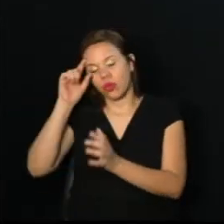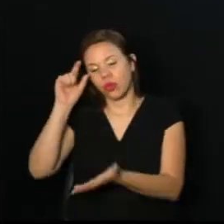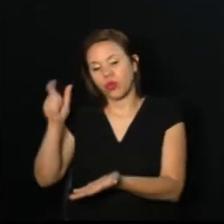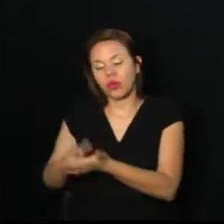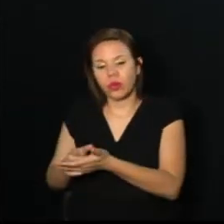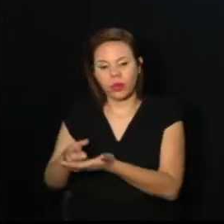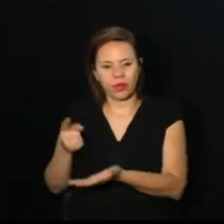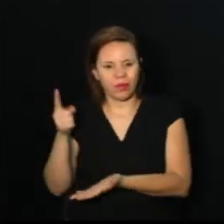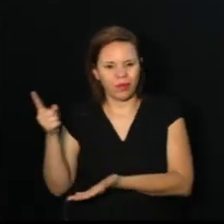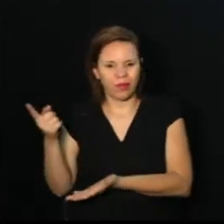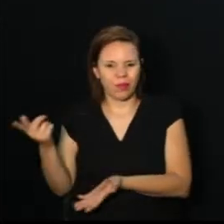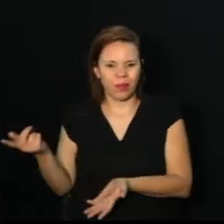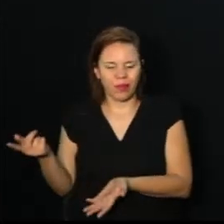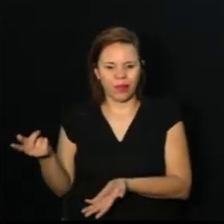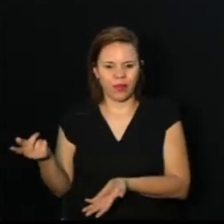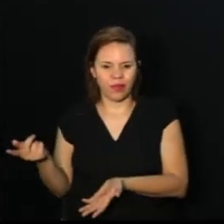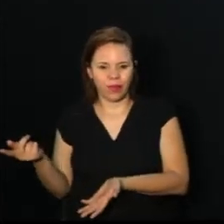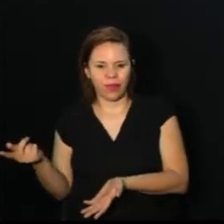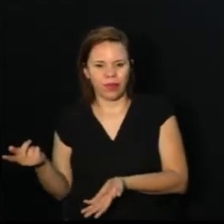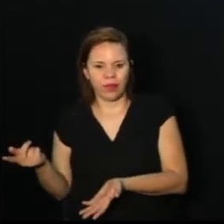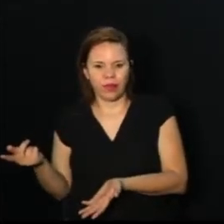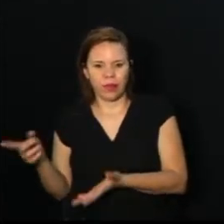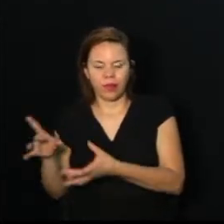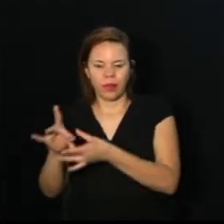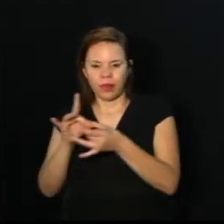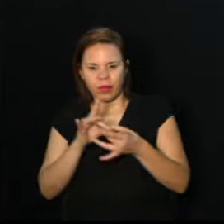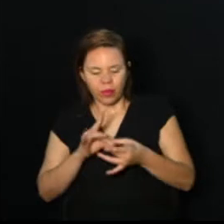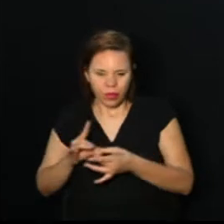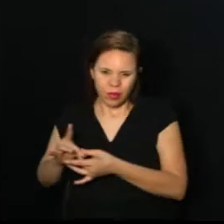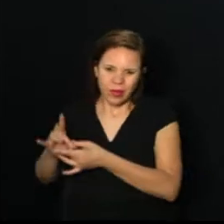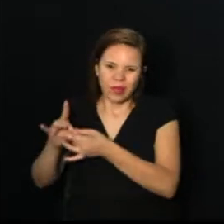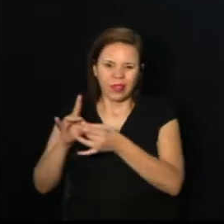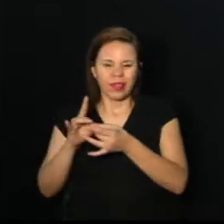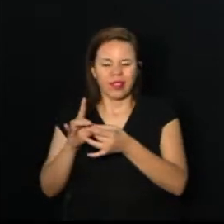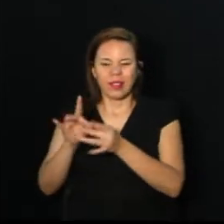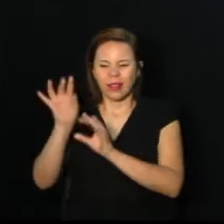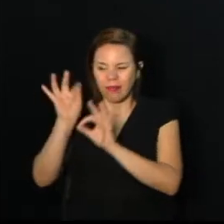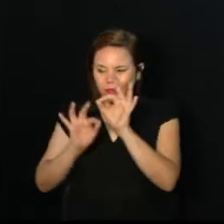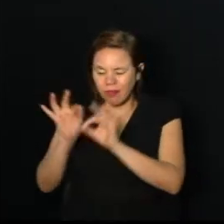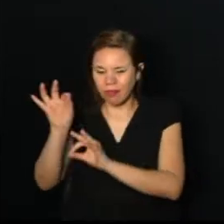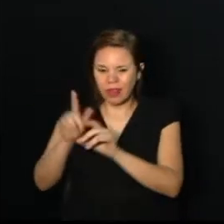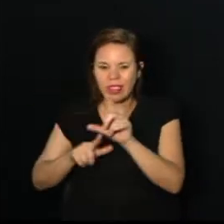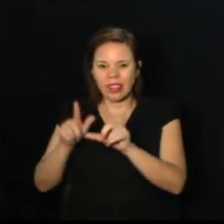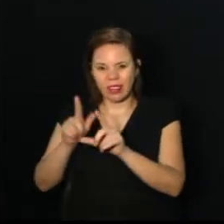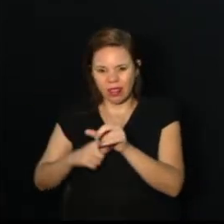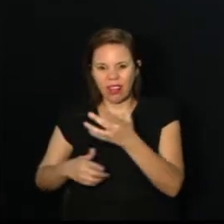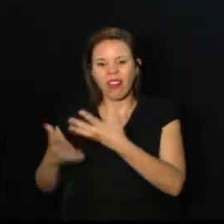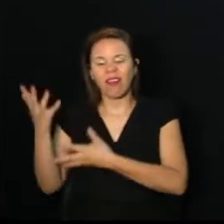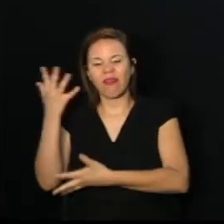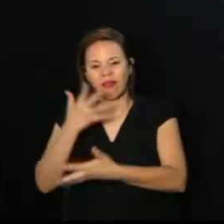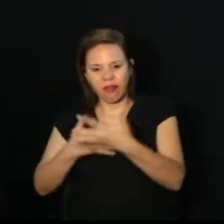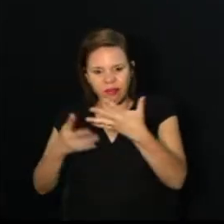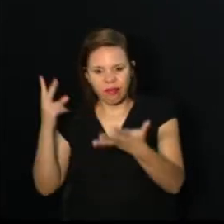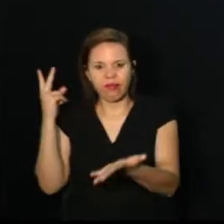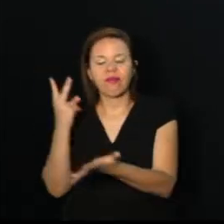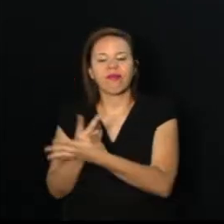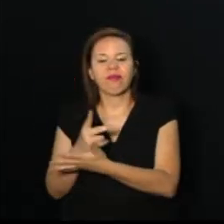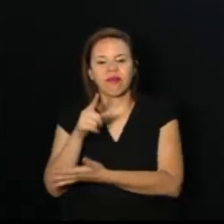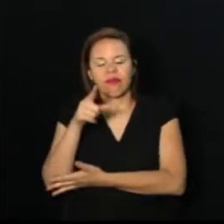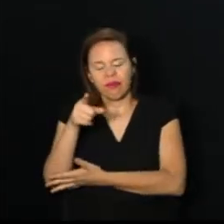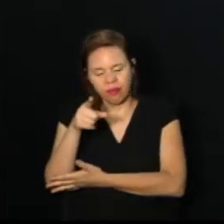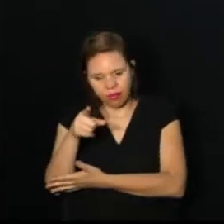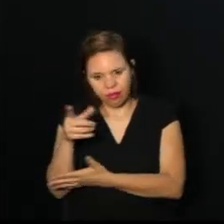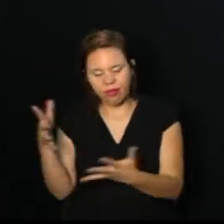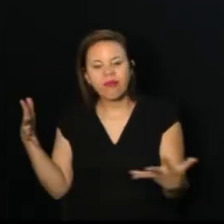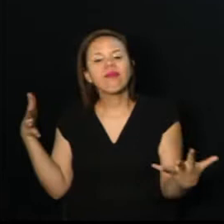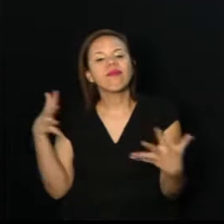disléxico para juntar as letras. É essa bagunça mesmo. É esse